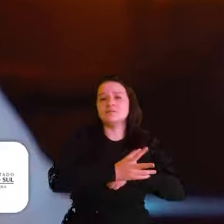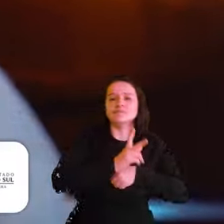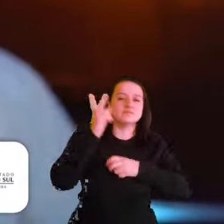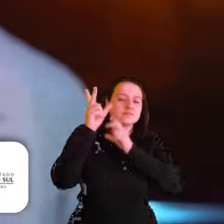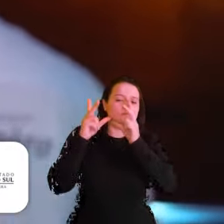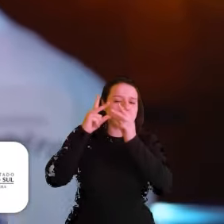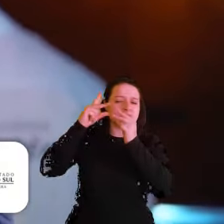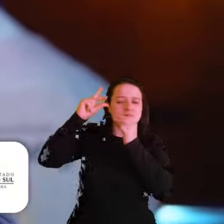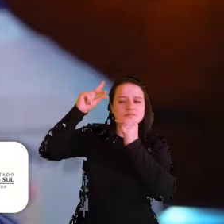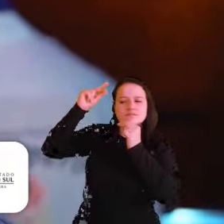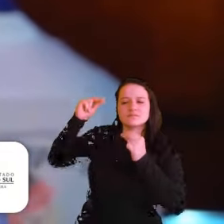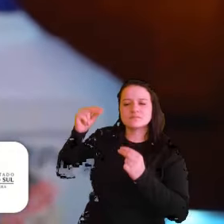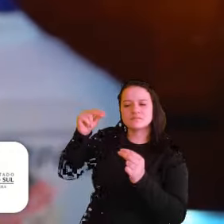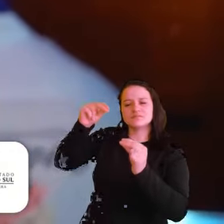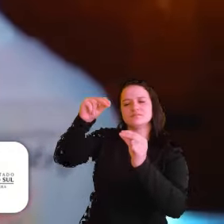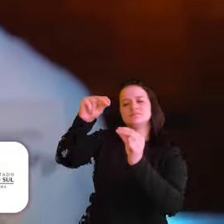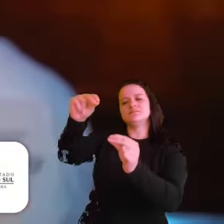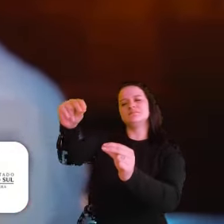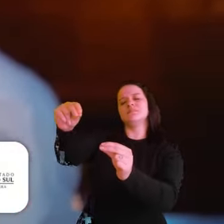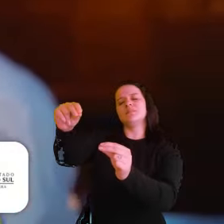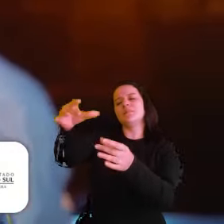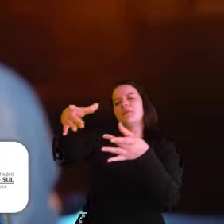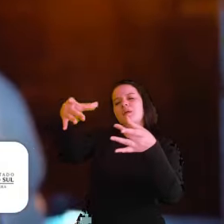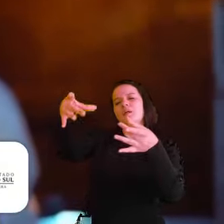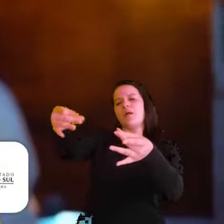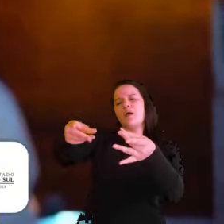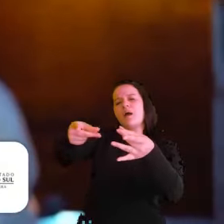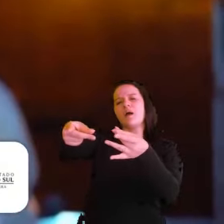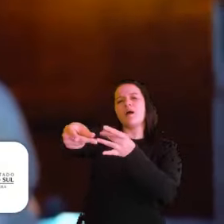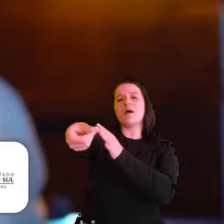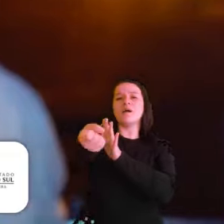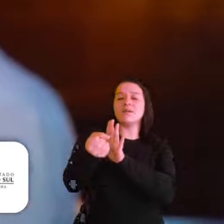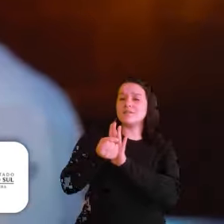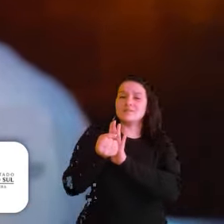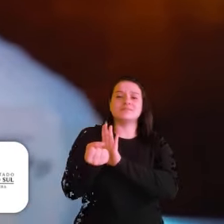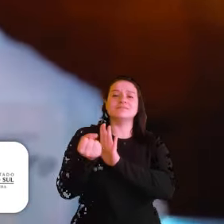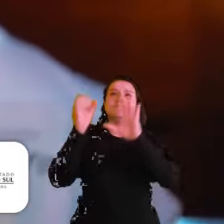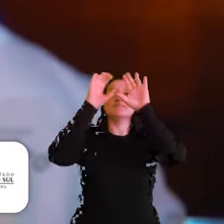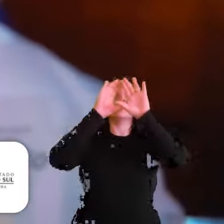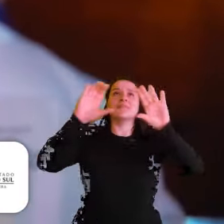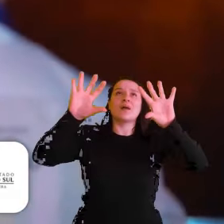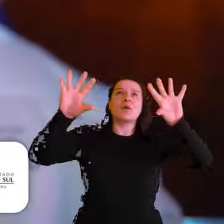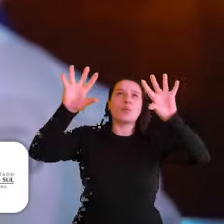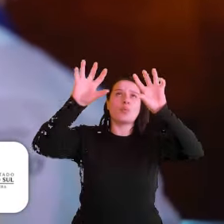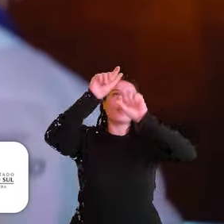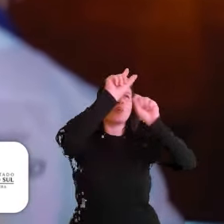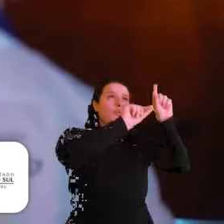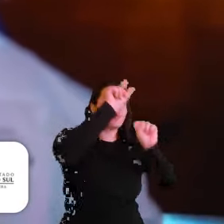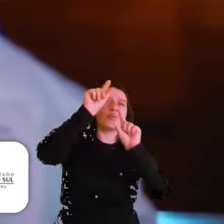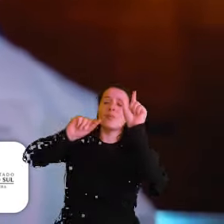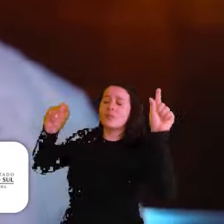lenço no freio amarrado, marca o lugar derradeiro. Até o céu